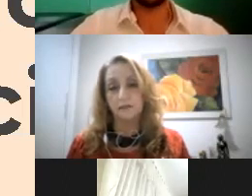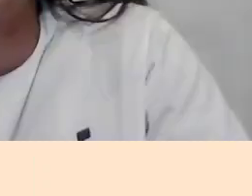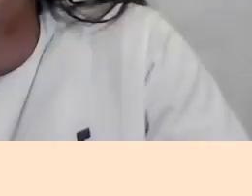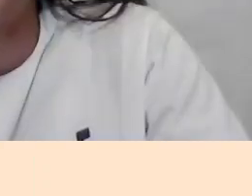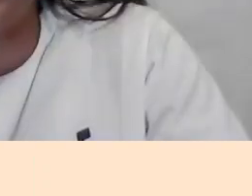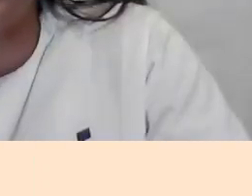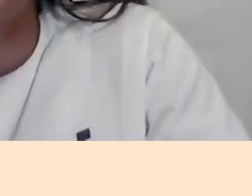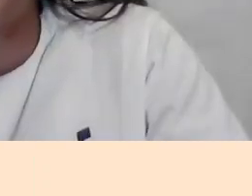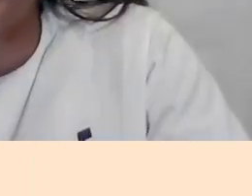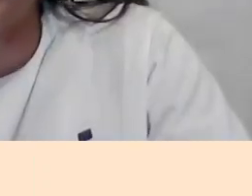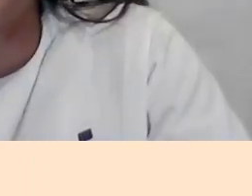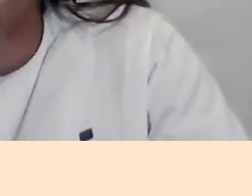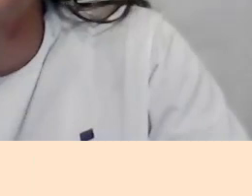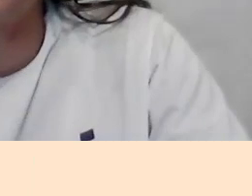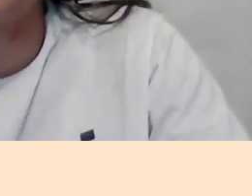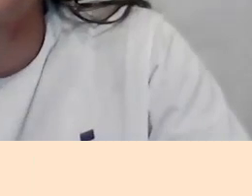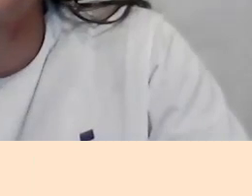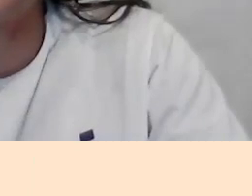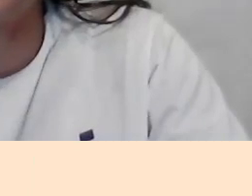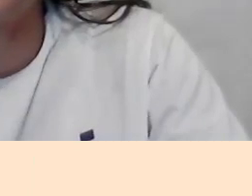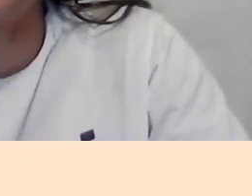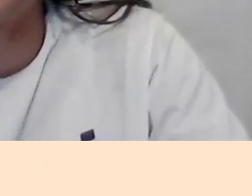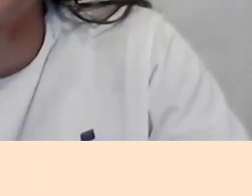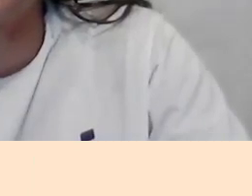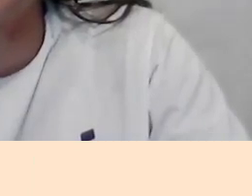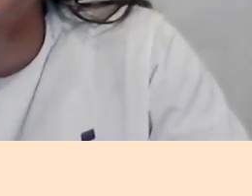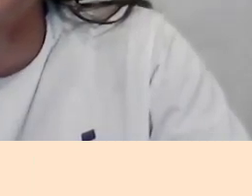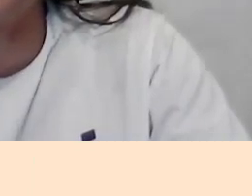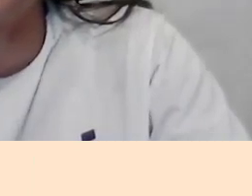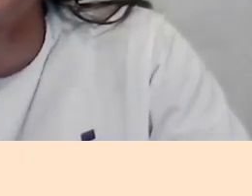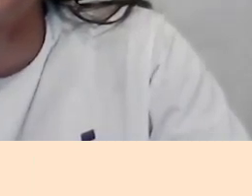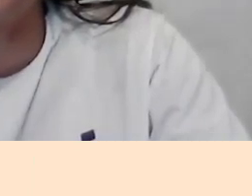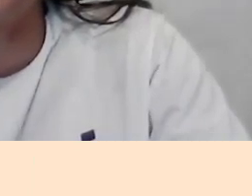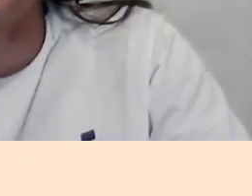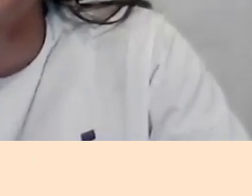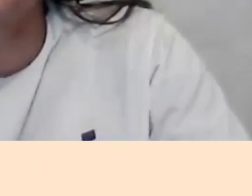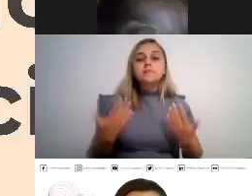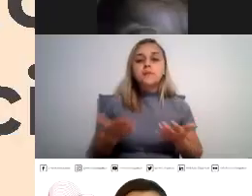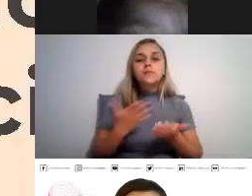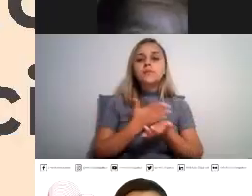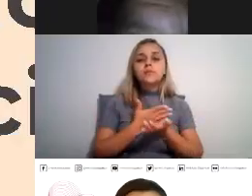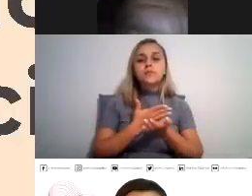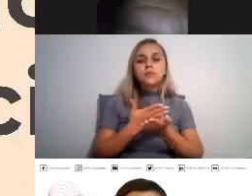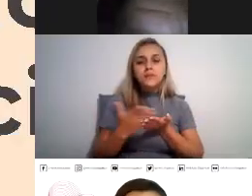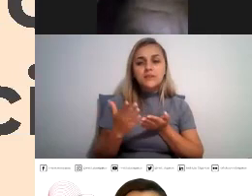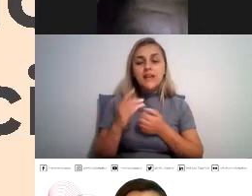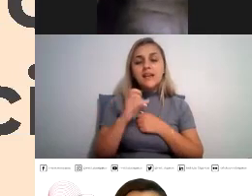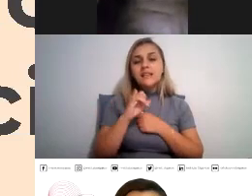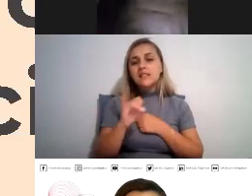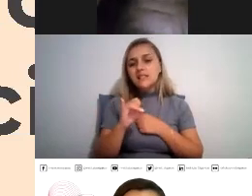Sim. Sim? Sim. Ótimo, então vamos lá. Se tiver alguma